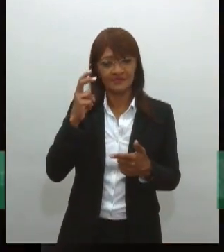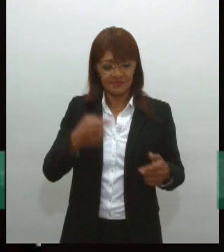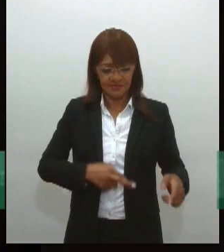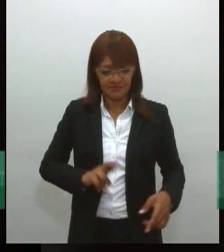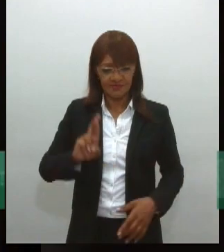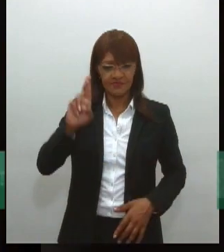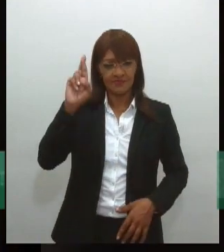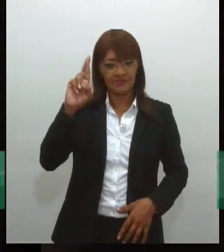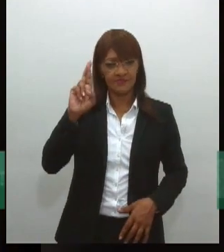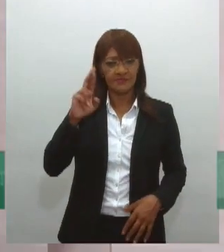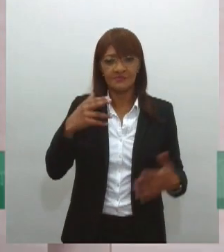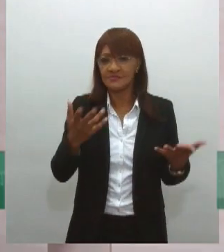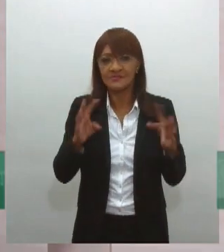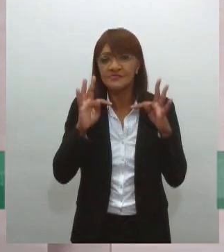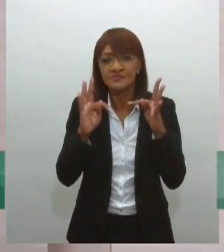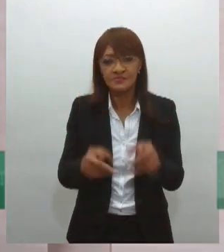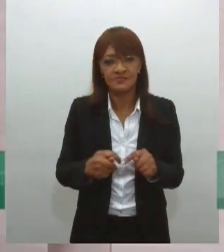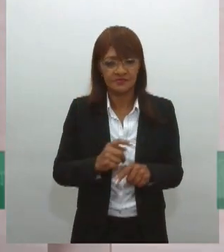é cultura.